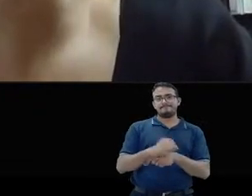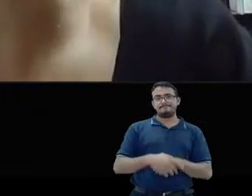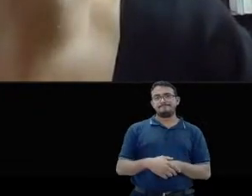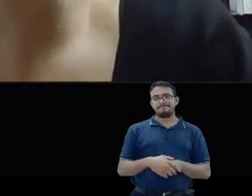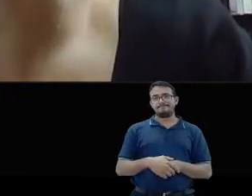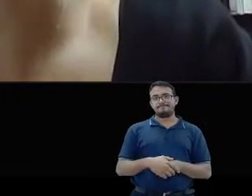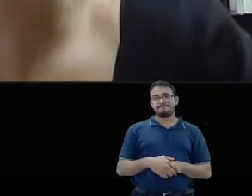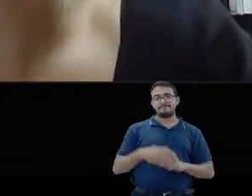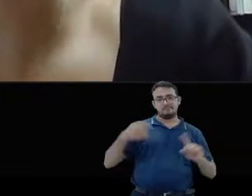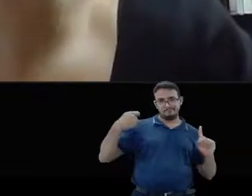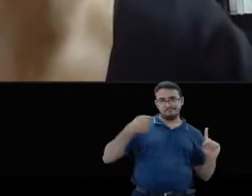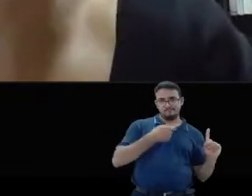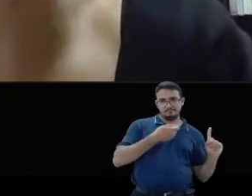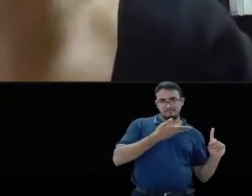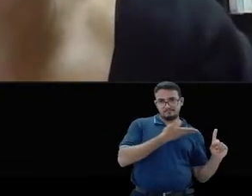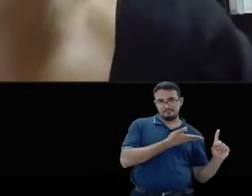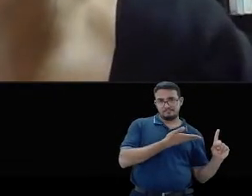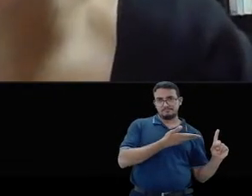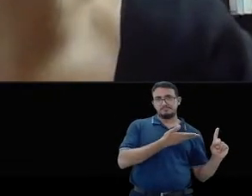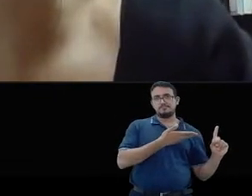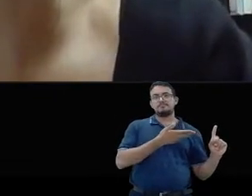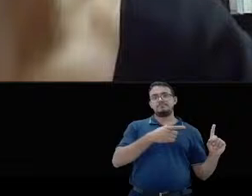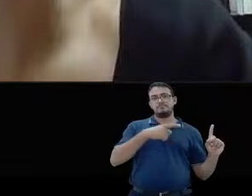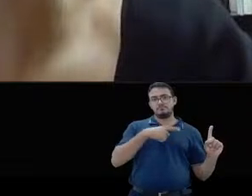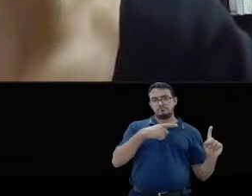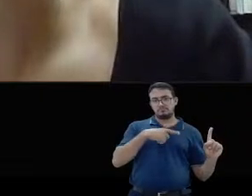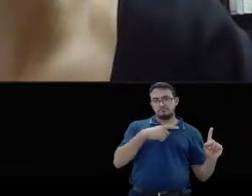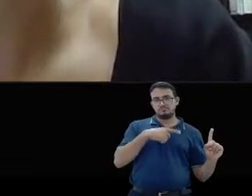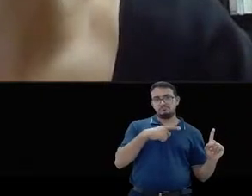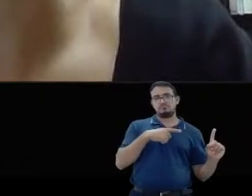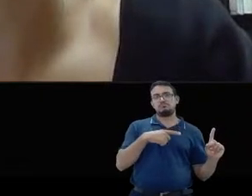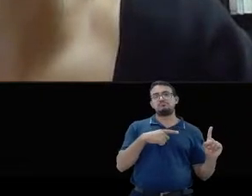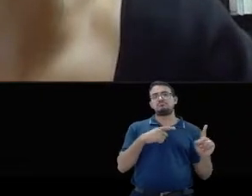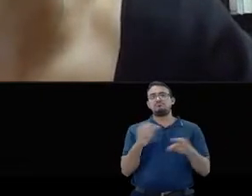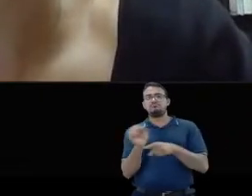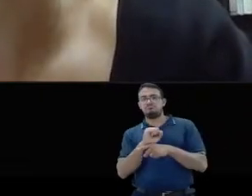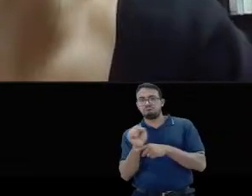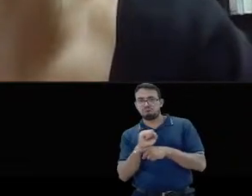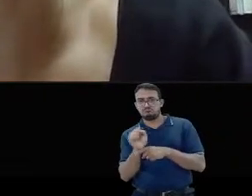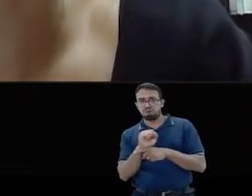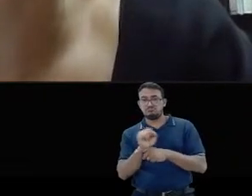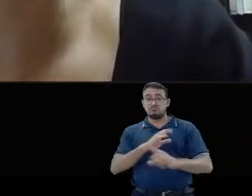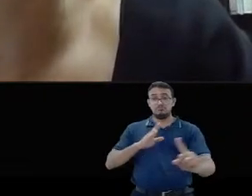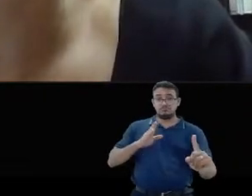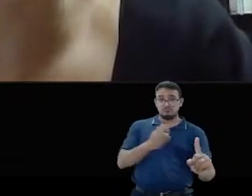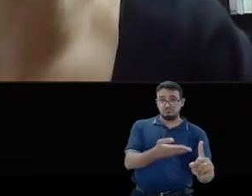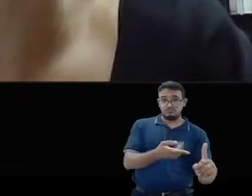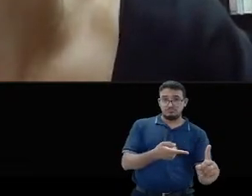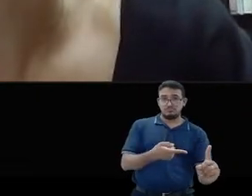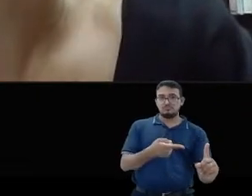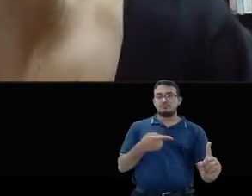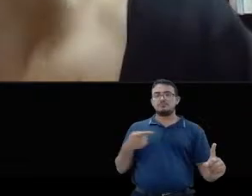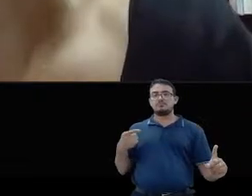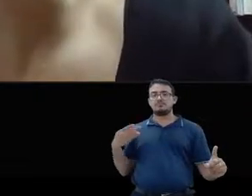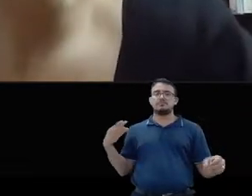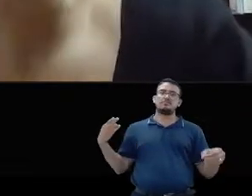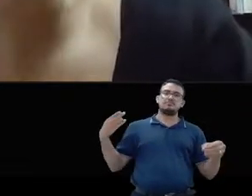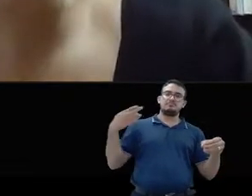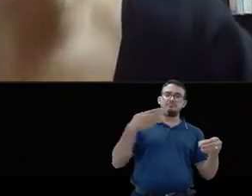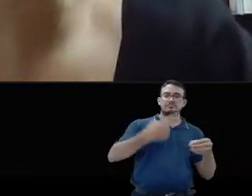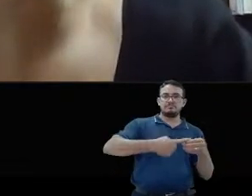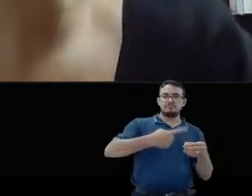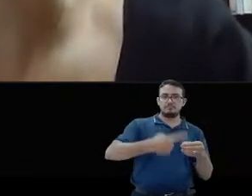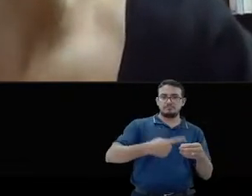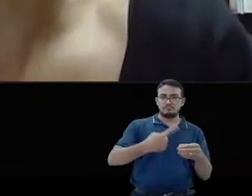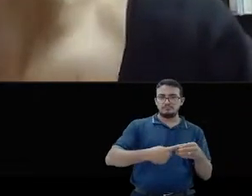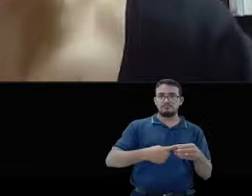ele estava se deslocando, a primeira ré, né, estava se deslocando ali à cidade de Telêmaco Borba para trabalhar